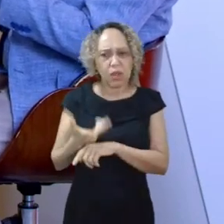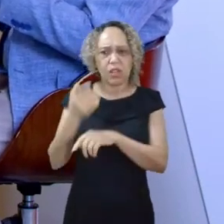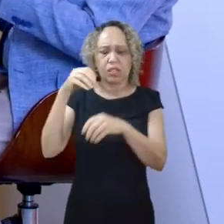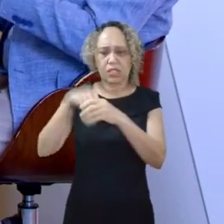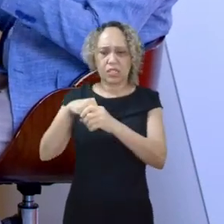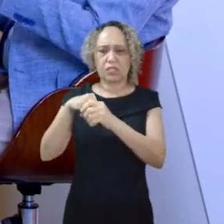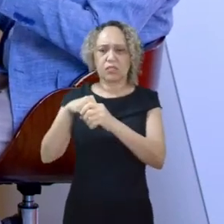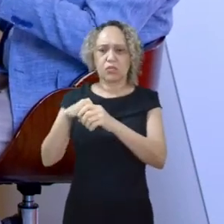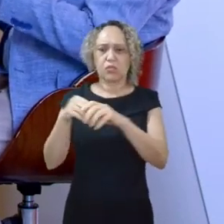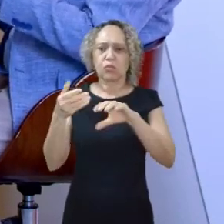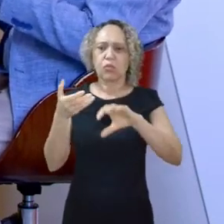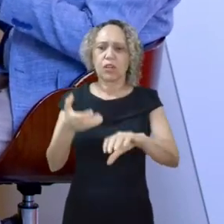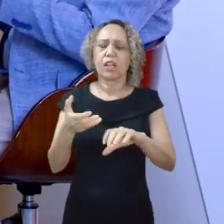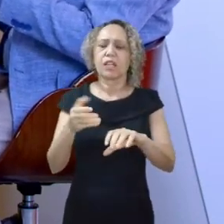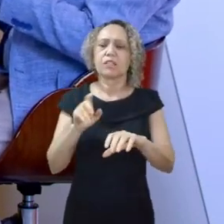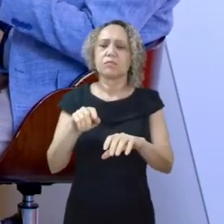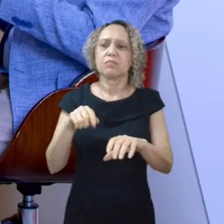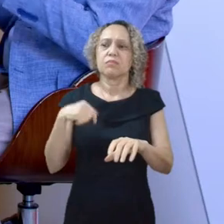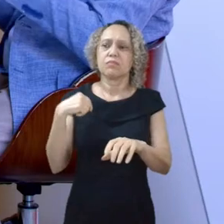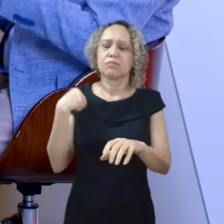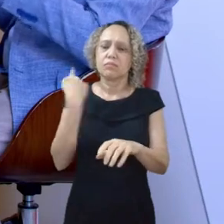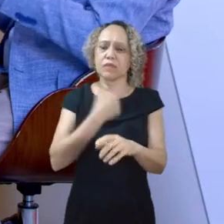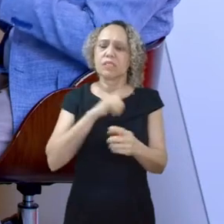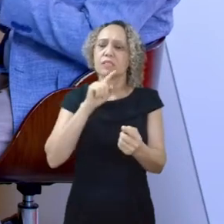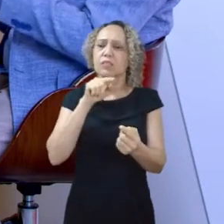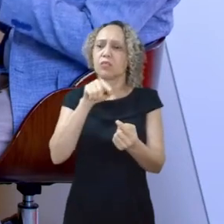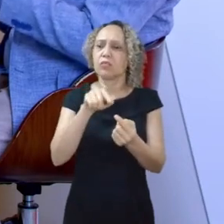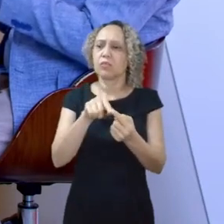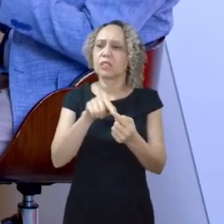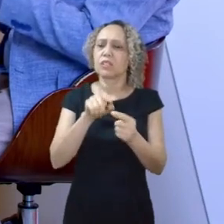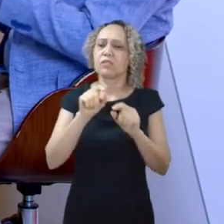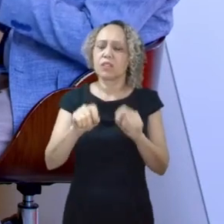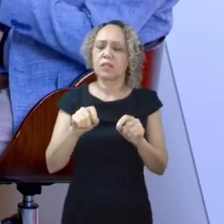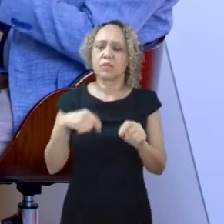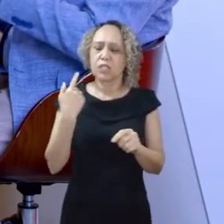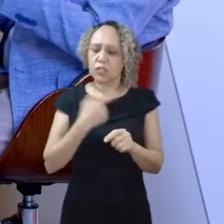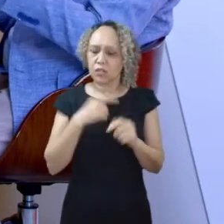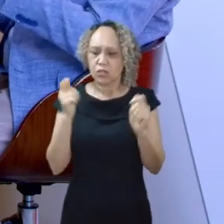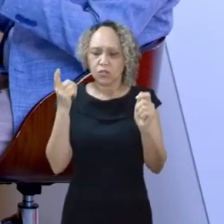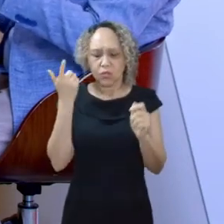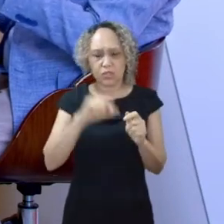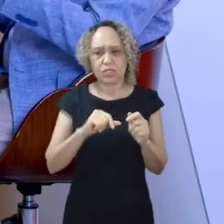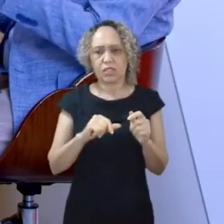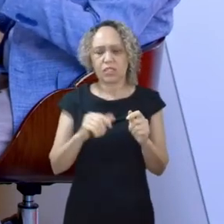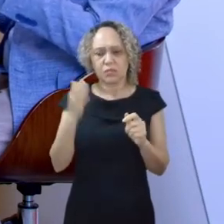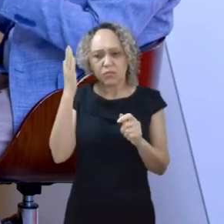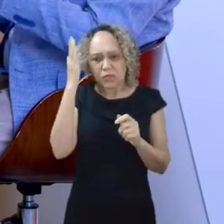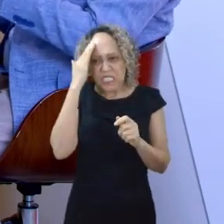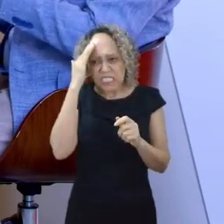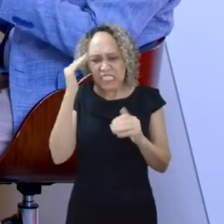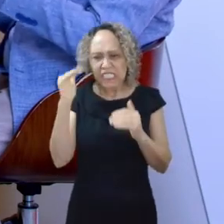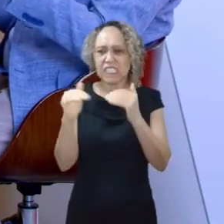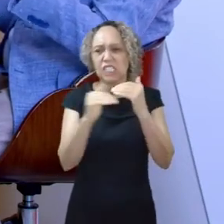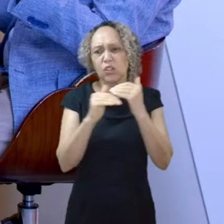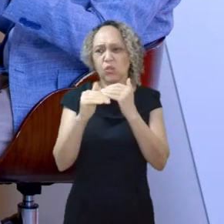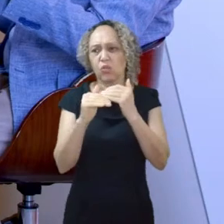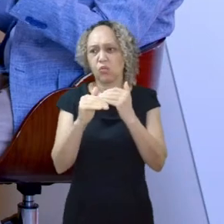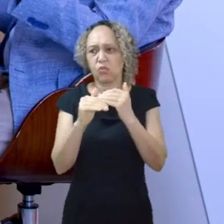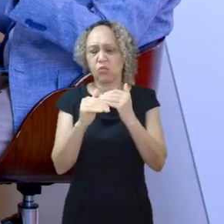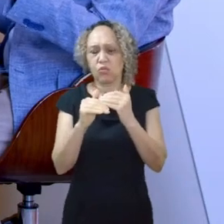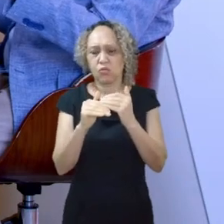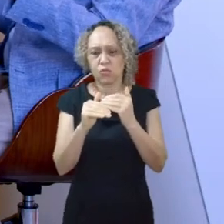que a gente possa chegar realmente a um senso comum, né, e resolver de uma vez por todas isso, né, porque realmente é um